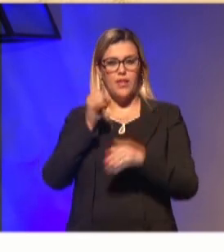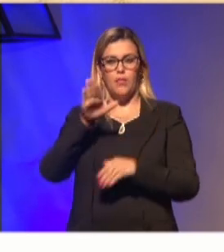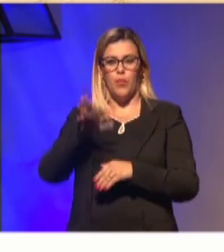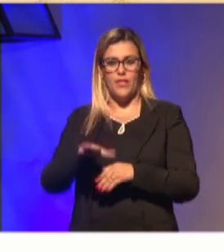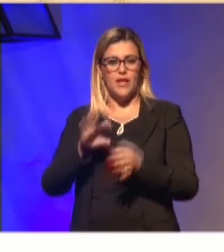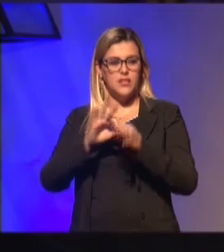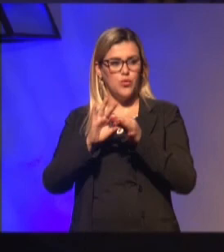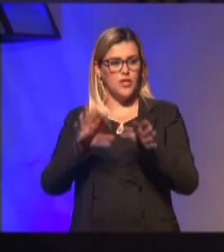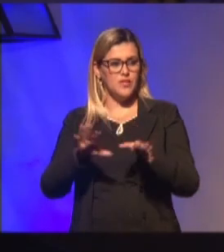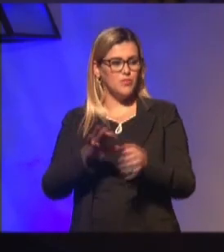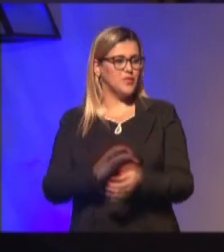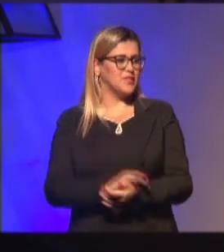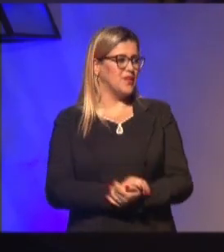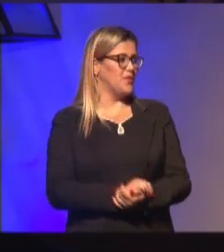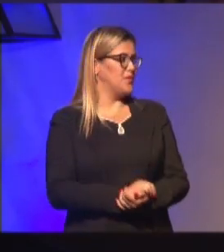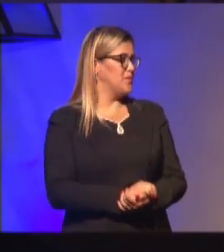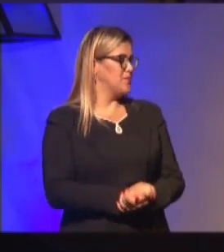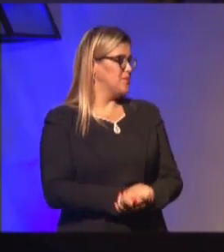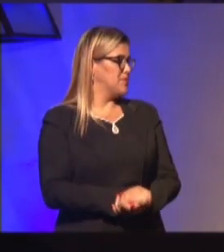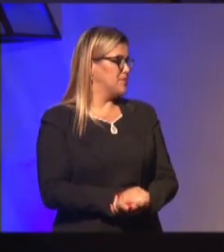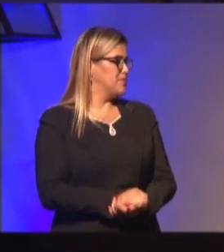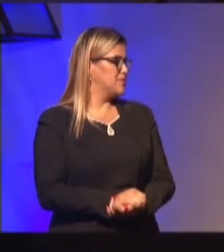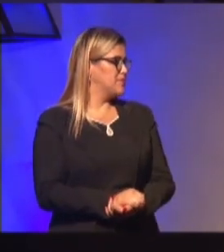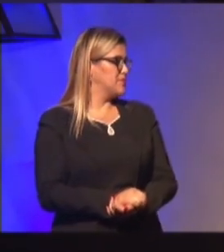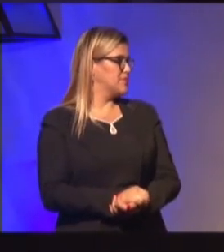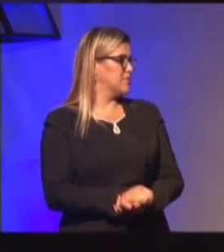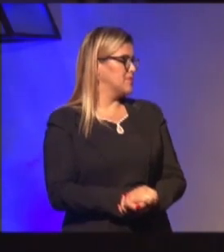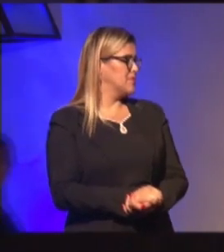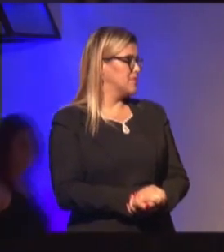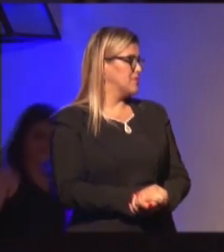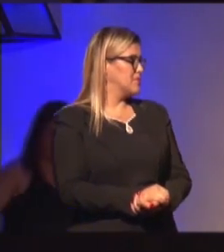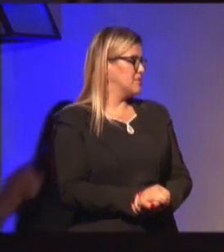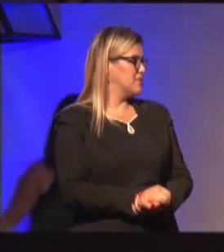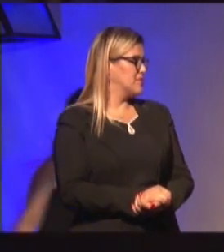do Eric aí, para a gente...